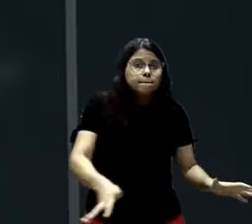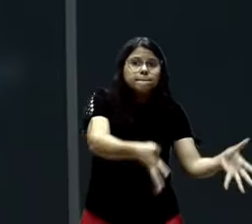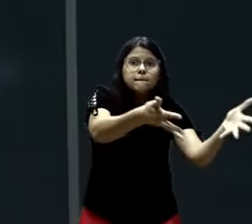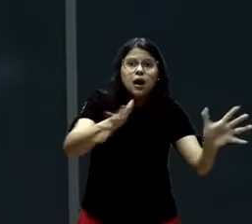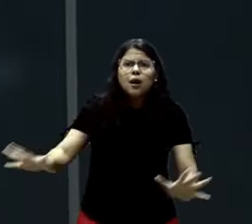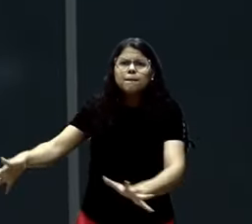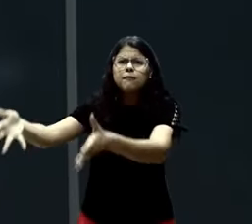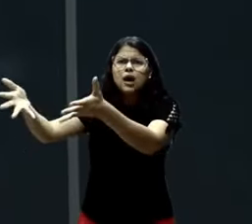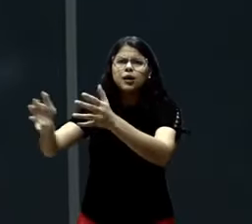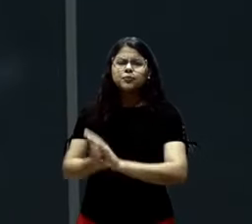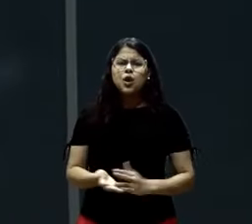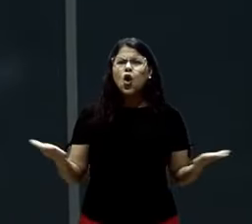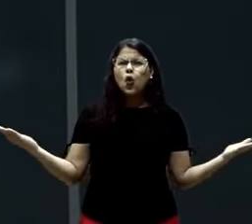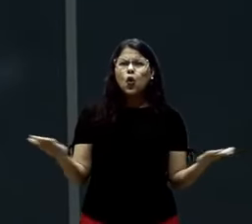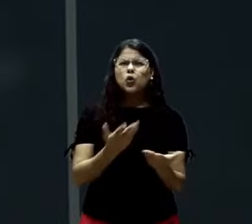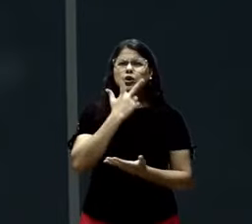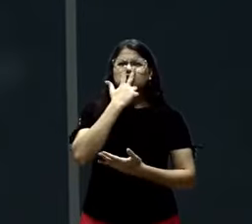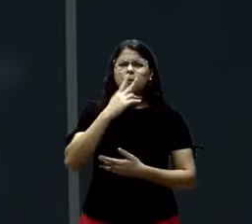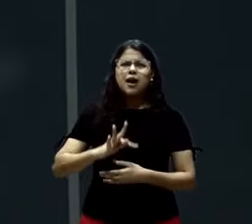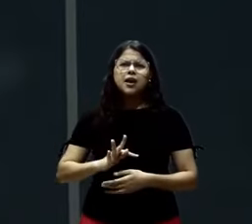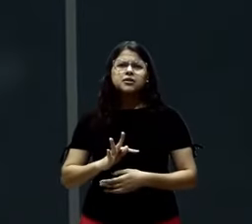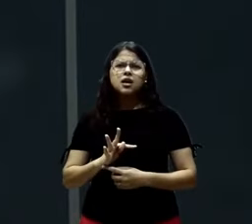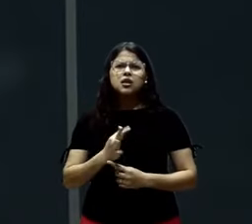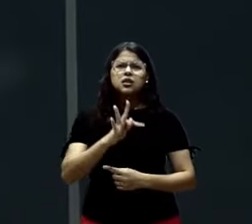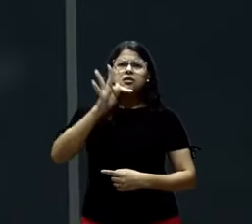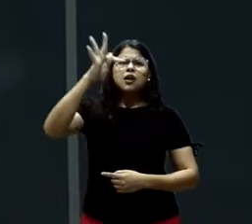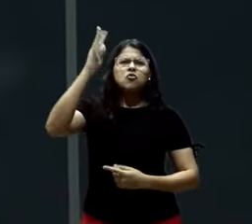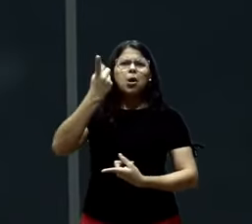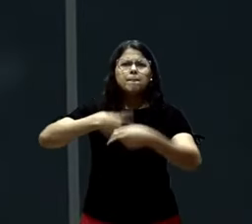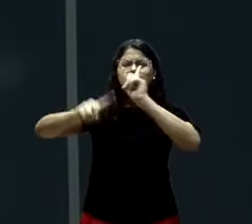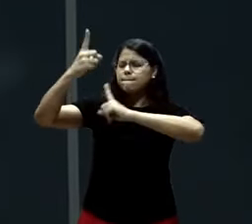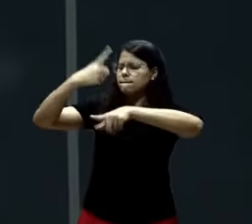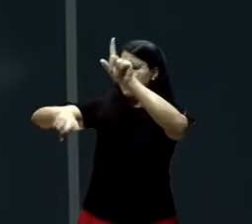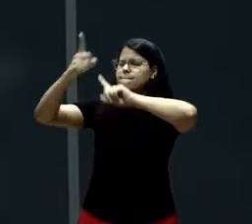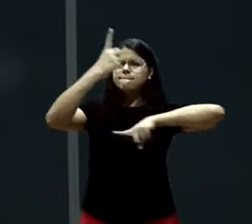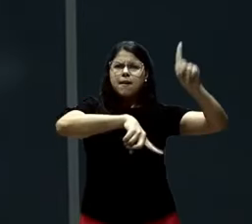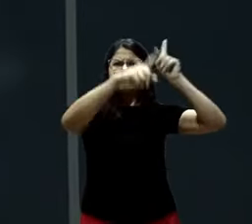Modernizamos tudo. E com essa modernidade,